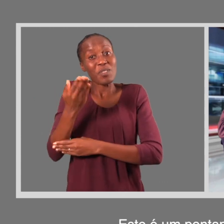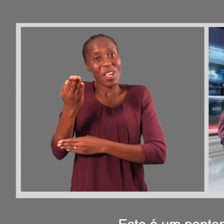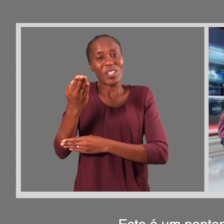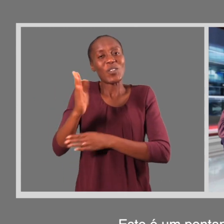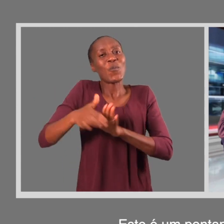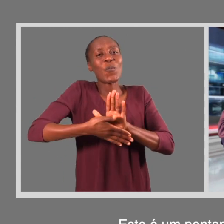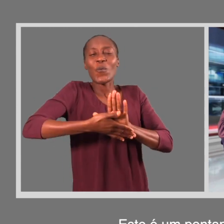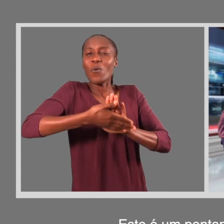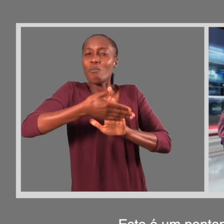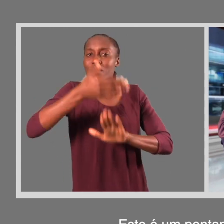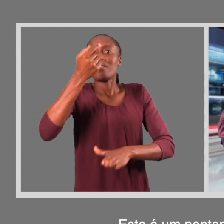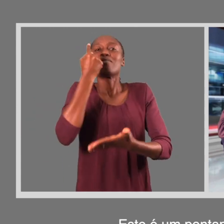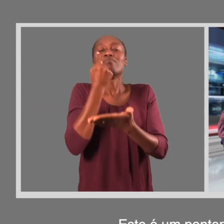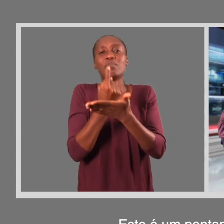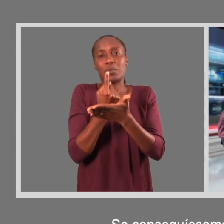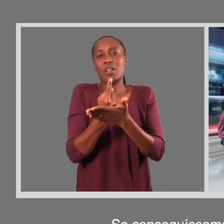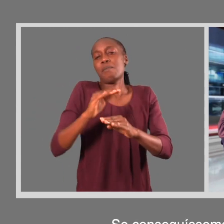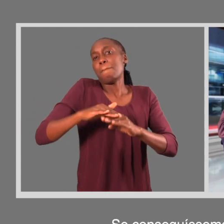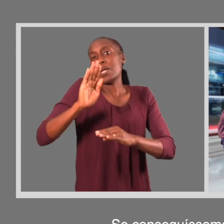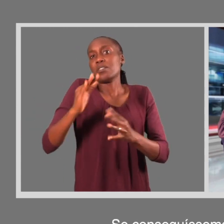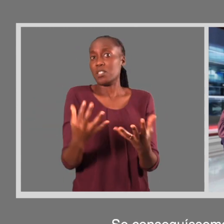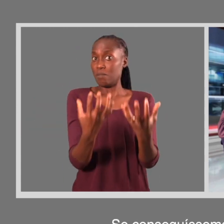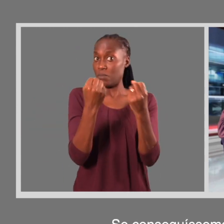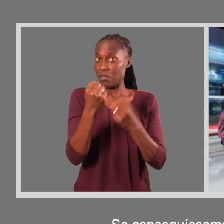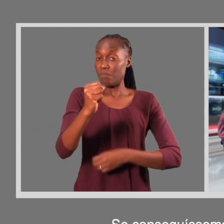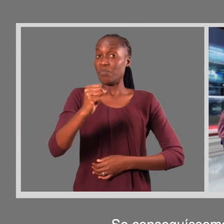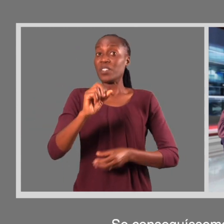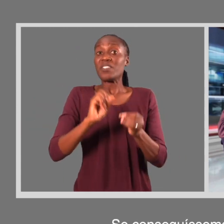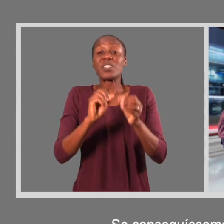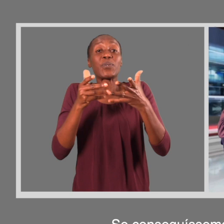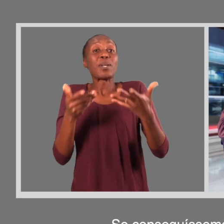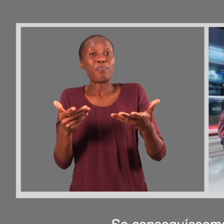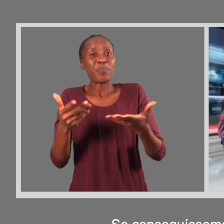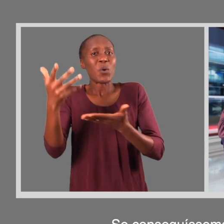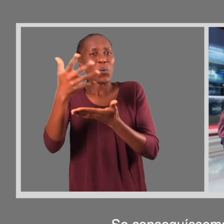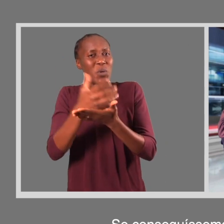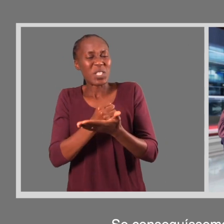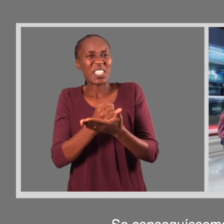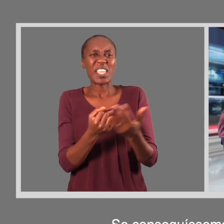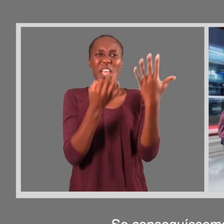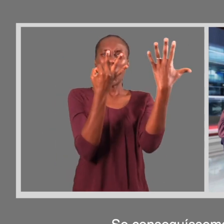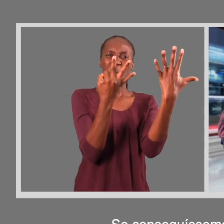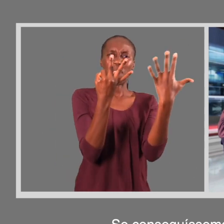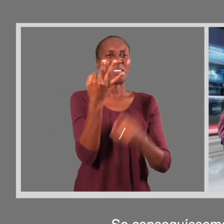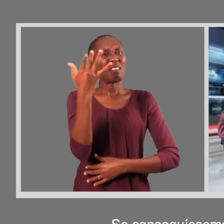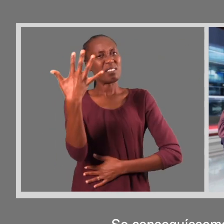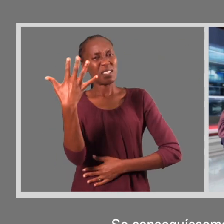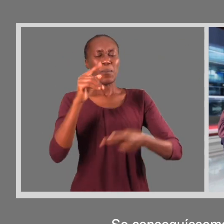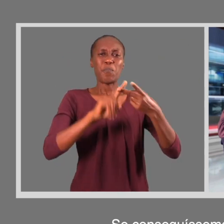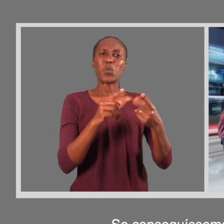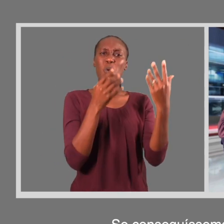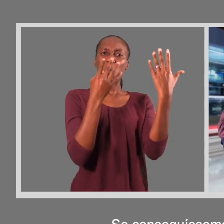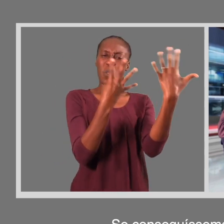um pontapé de saída muito importante. Se pudéssemos conseguir que 85%,